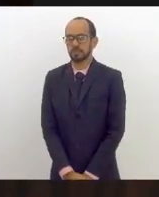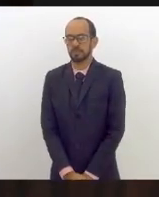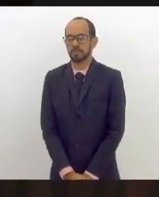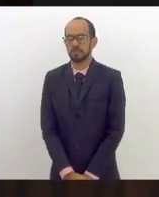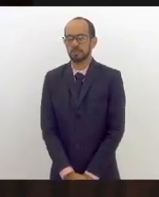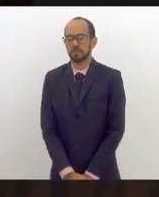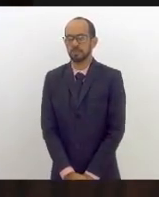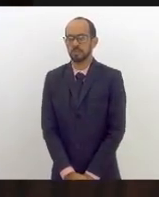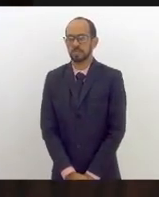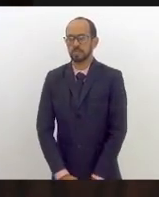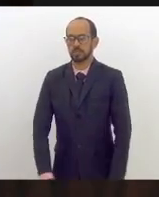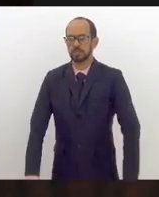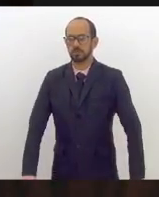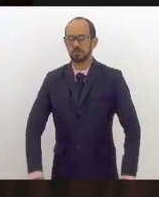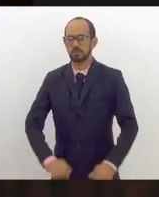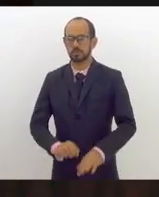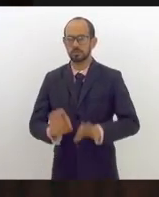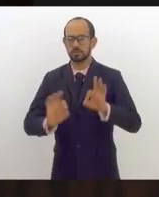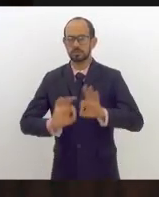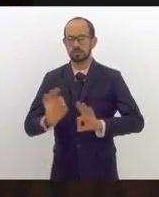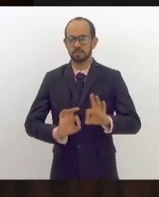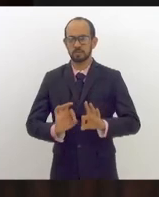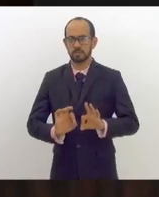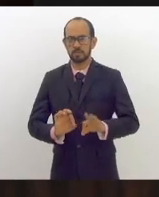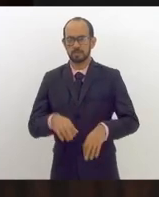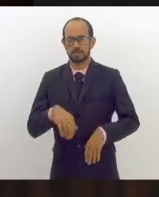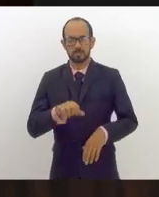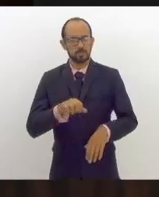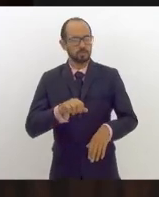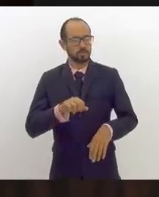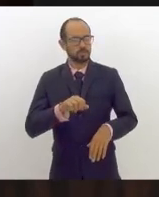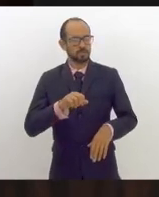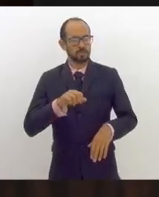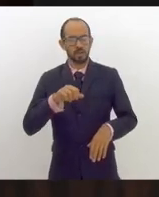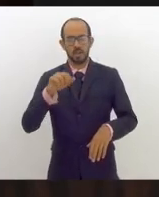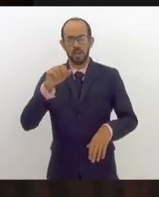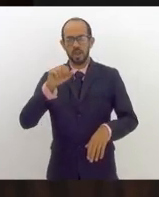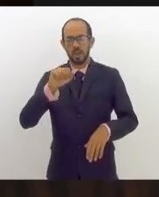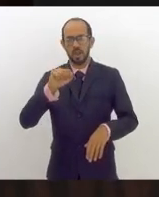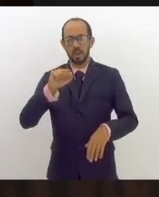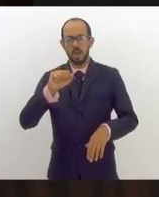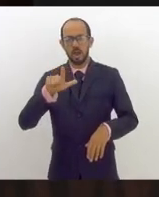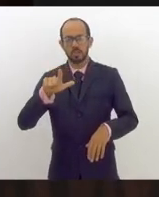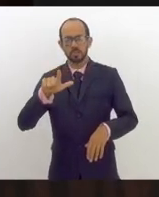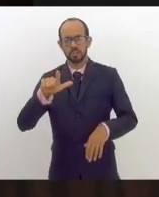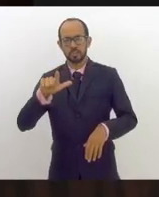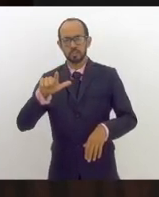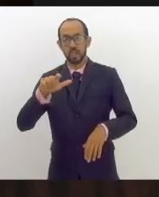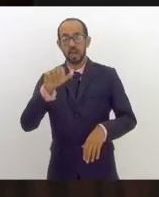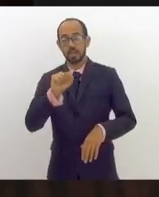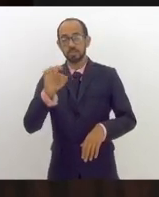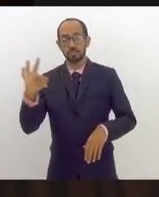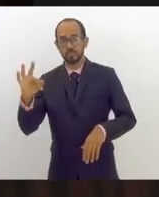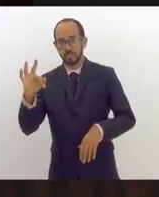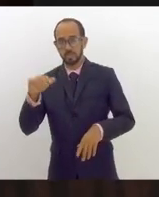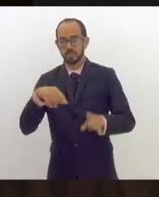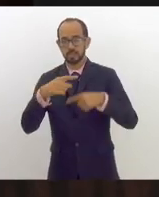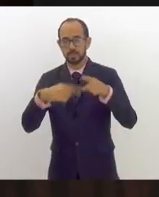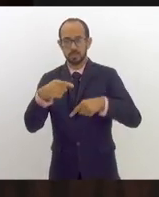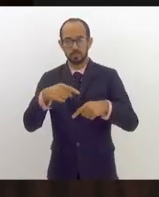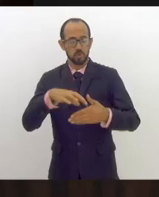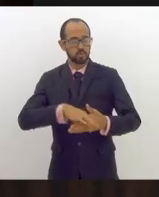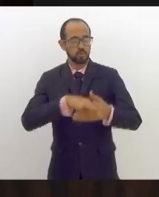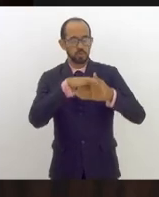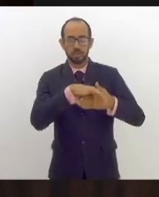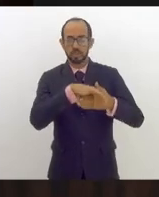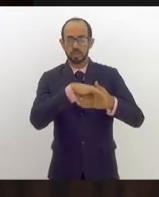ordem deputado Alexandre Freitas e e depois com a palavra o